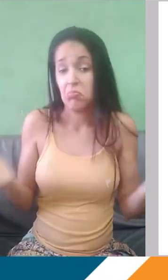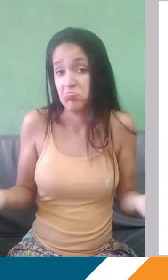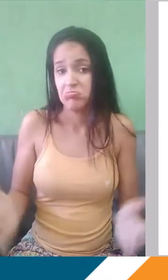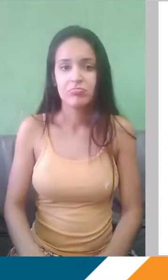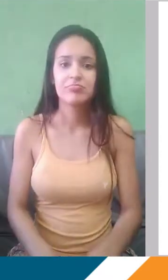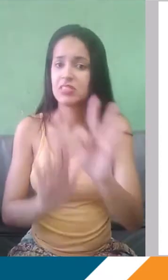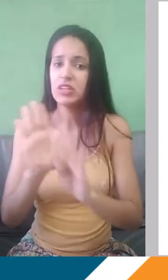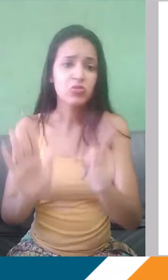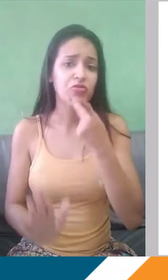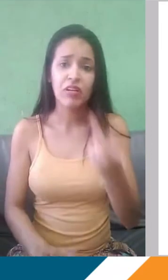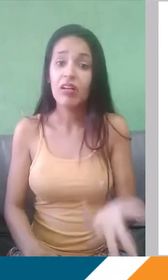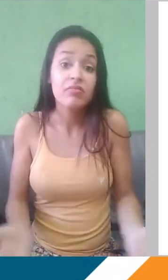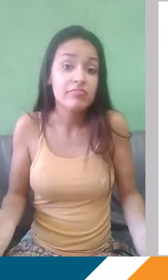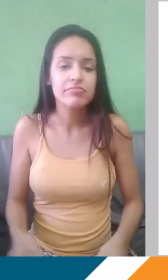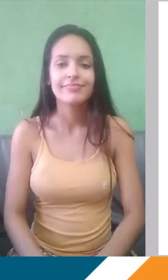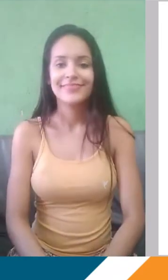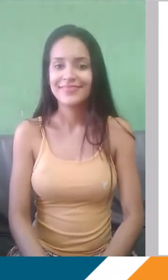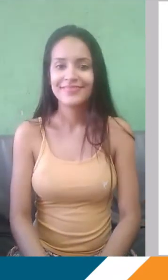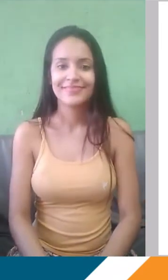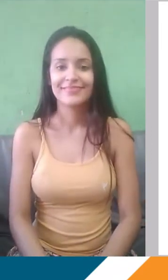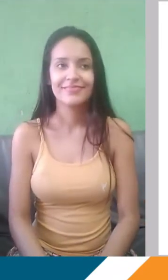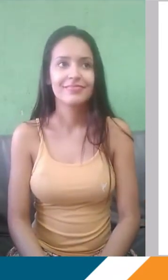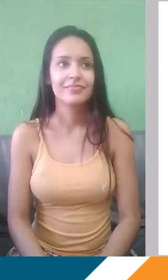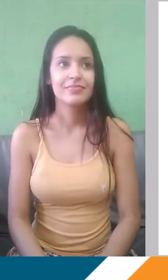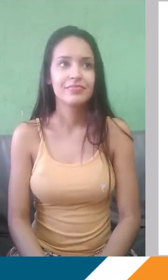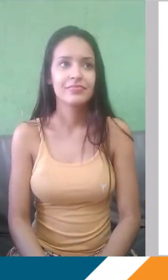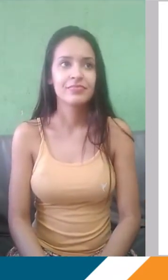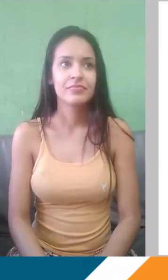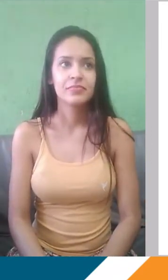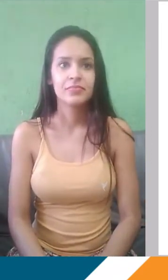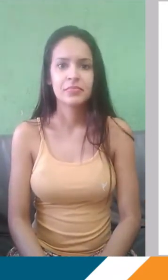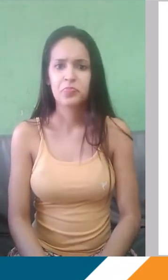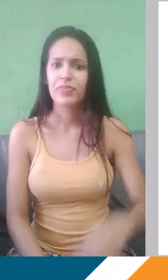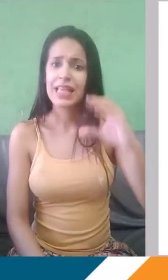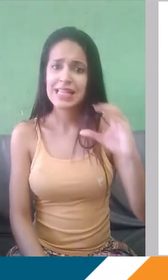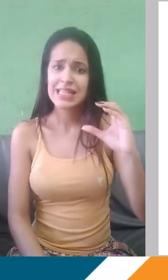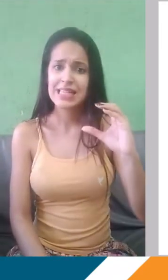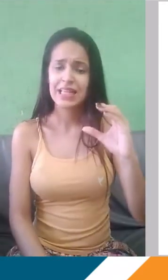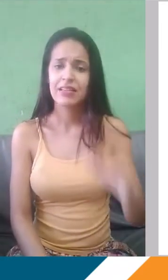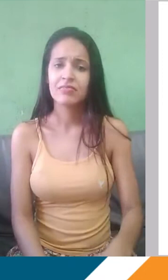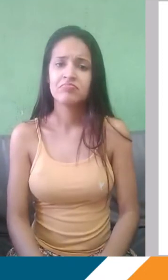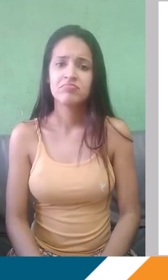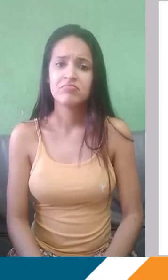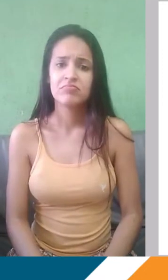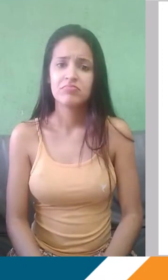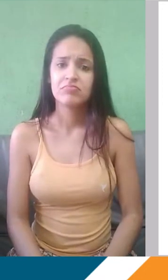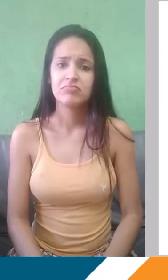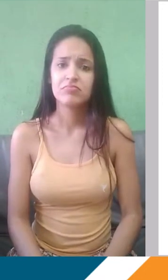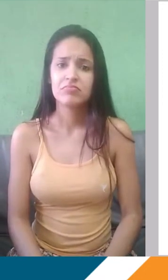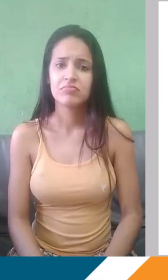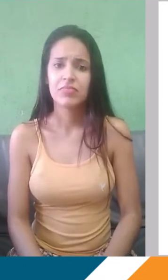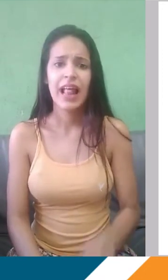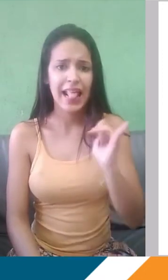a letra C, não podemos atribuir à narradora sentimentos de admiração e deleite, mas sim à personagem